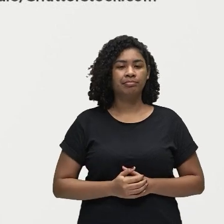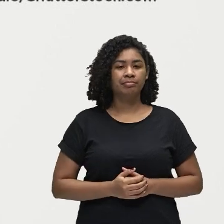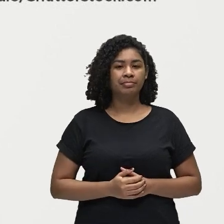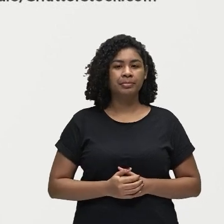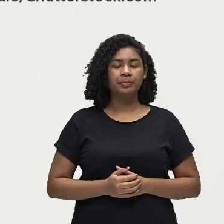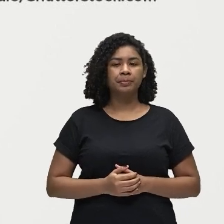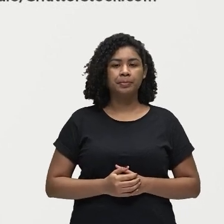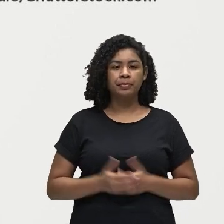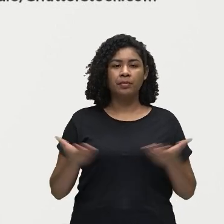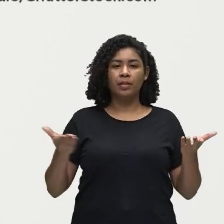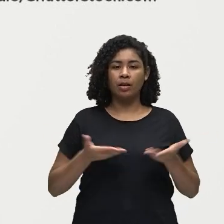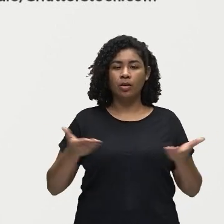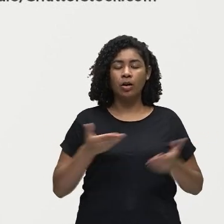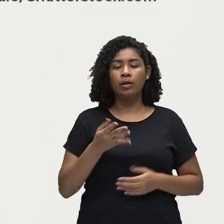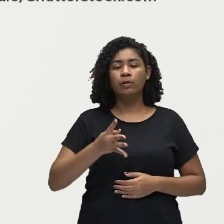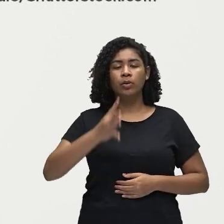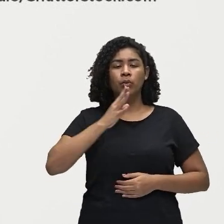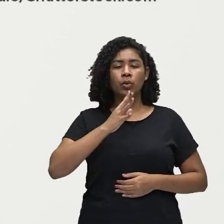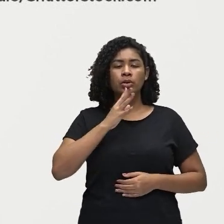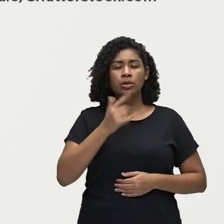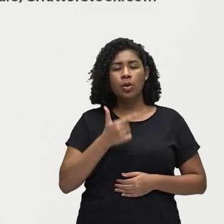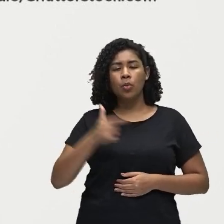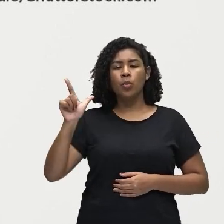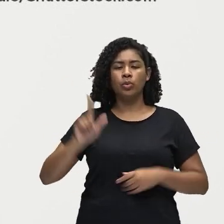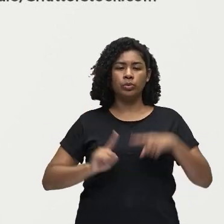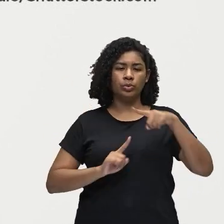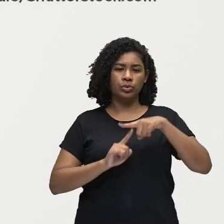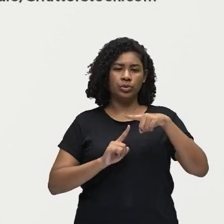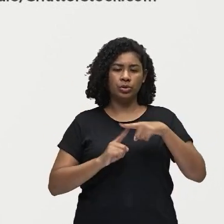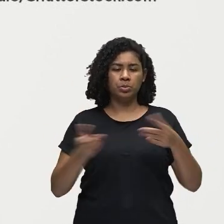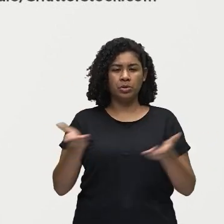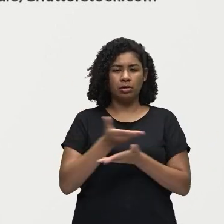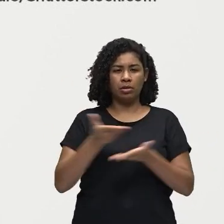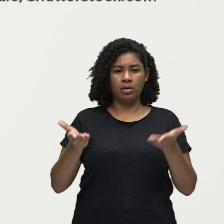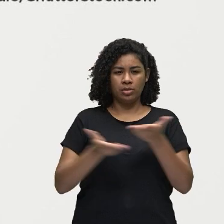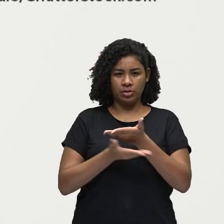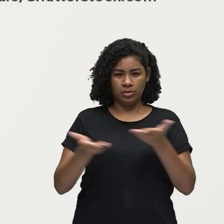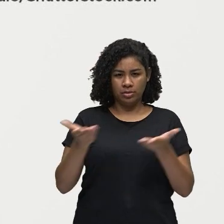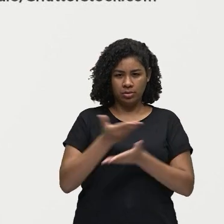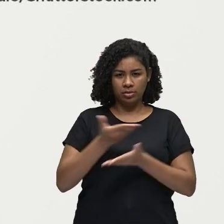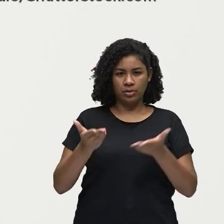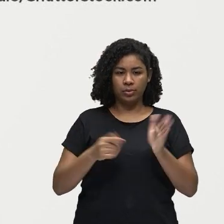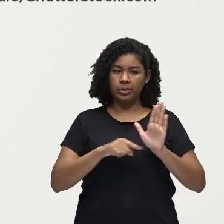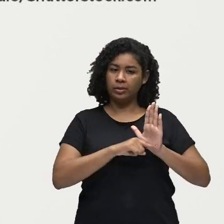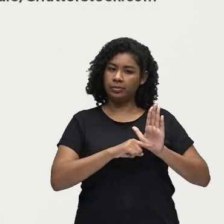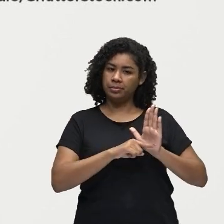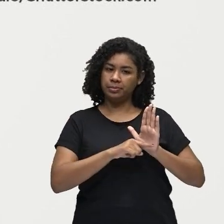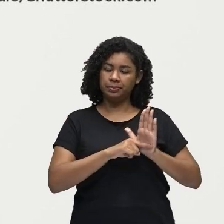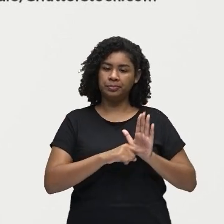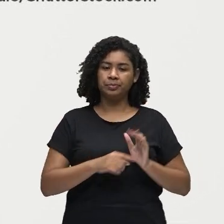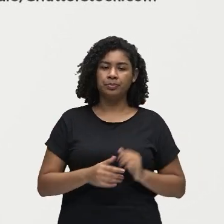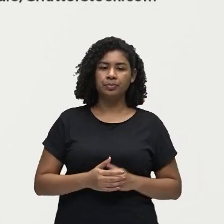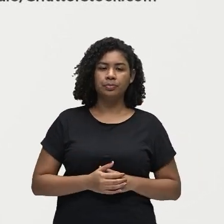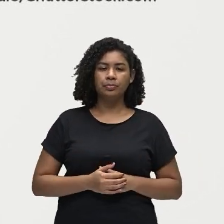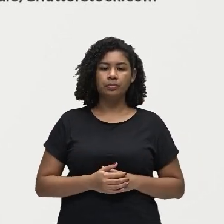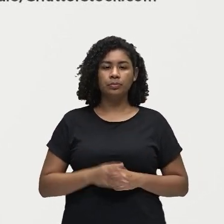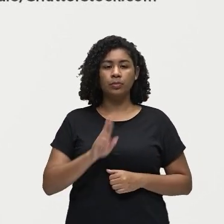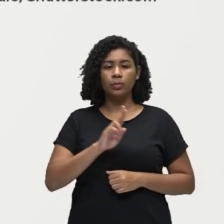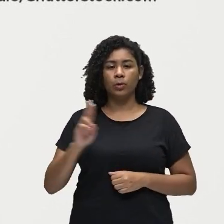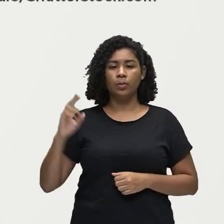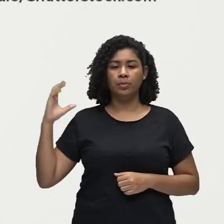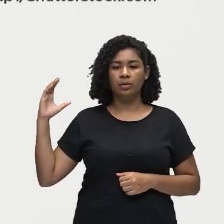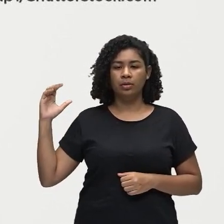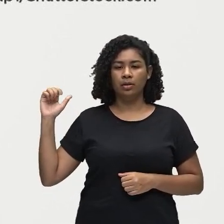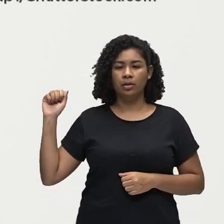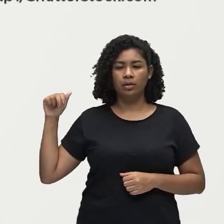A gente vai conhecer também outro tipo de relação desarmônica, é o